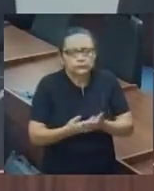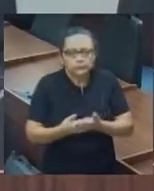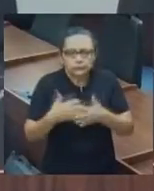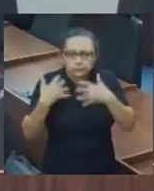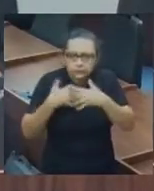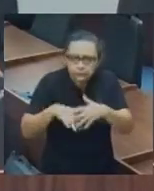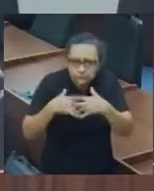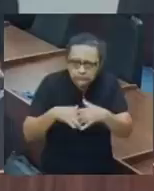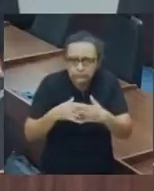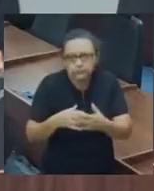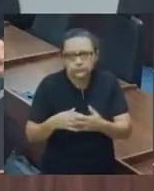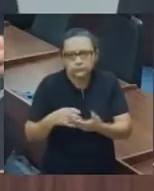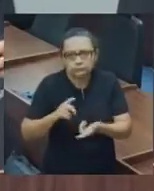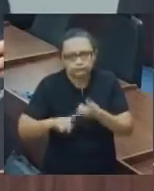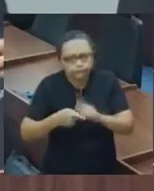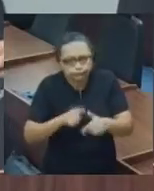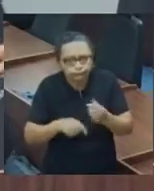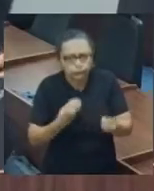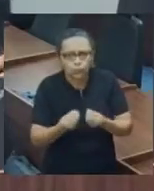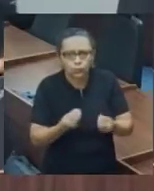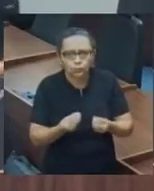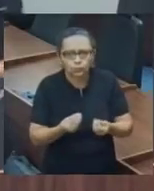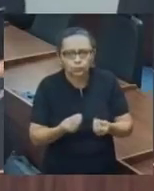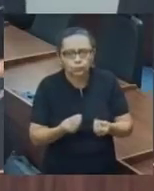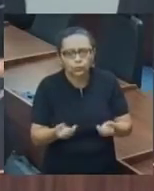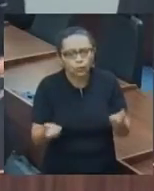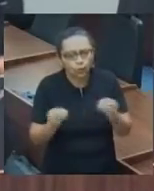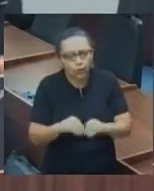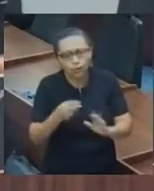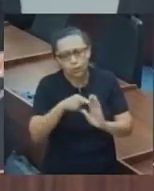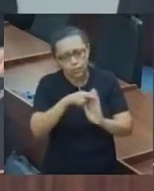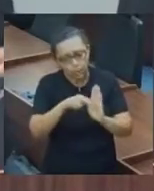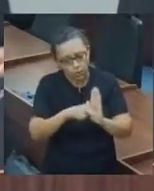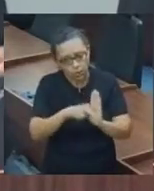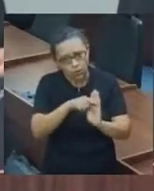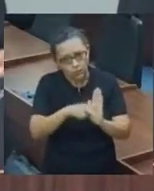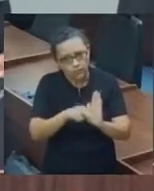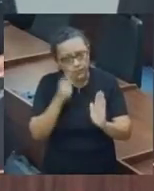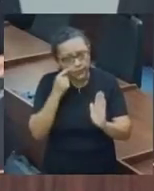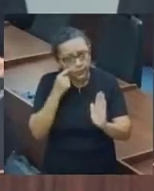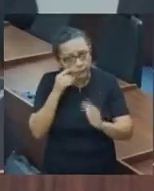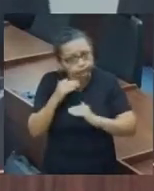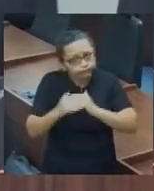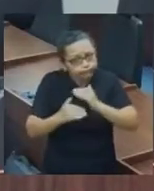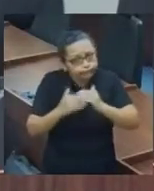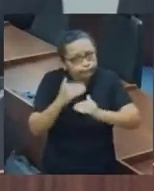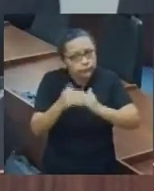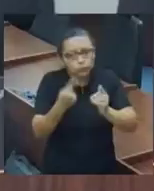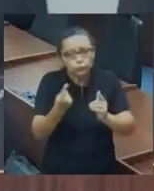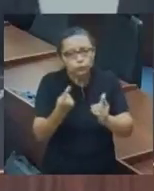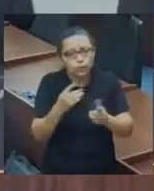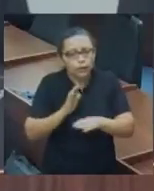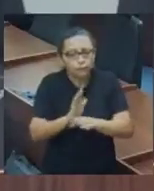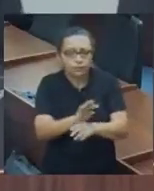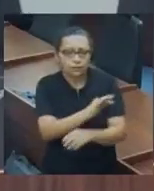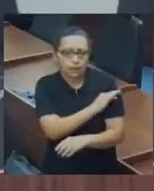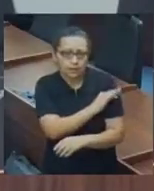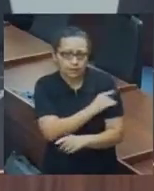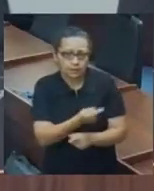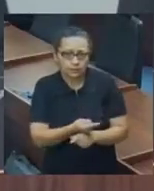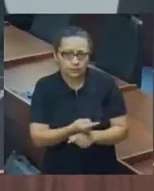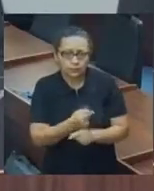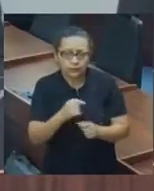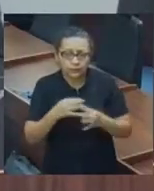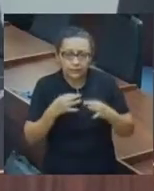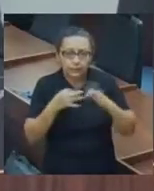é idealmente colocado numa norma para a construção de uma ajuda técnica de uma